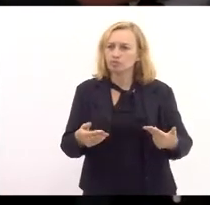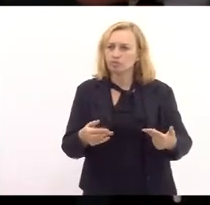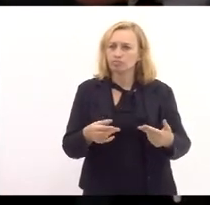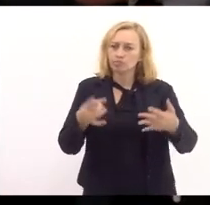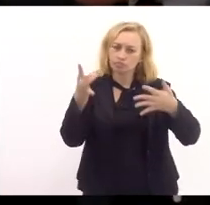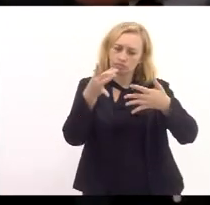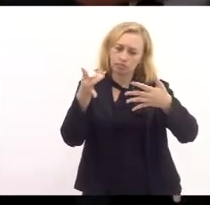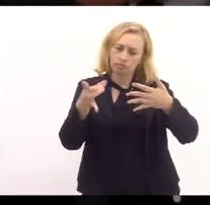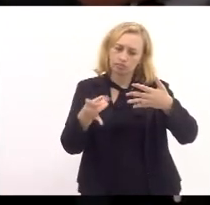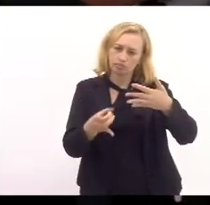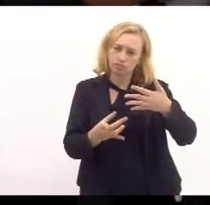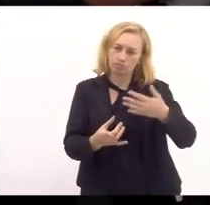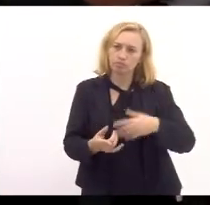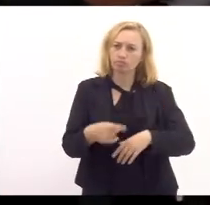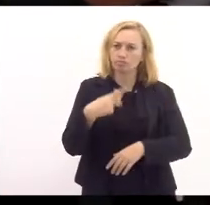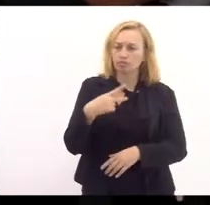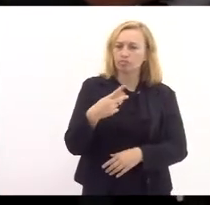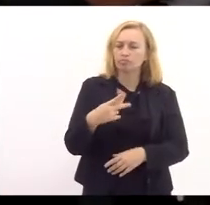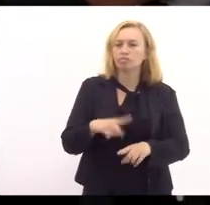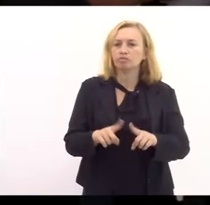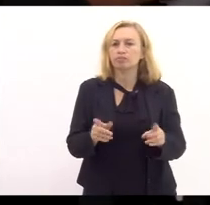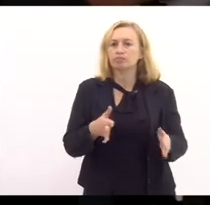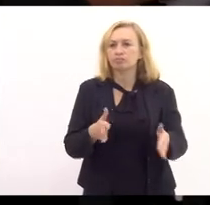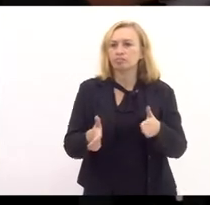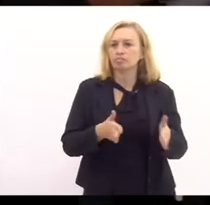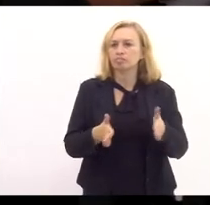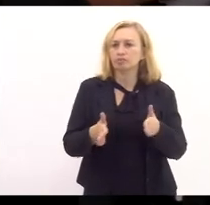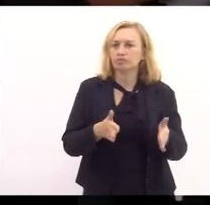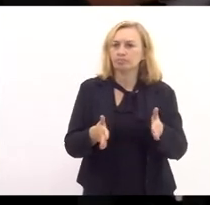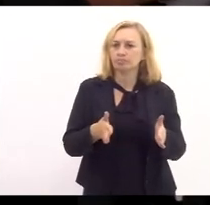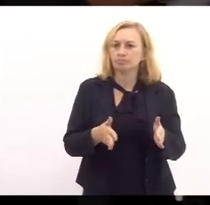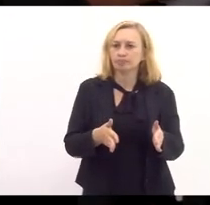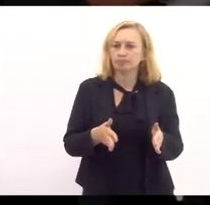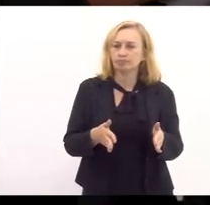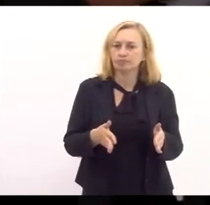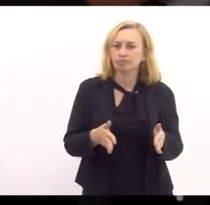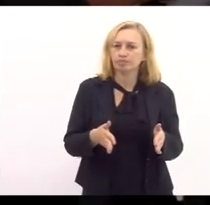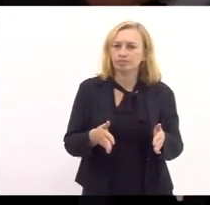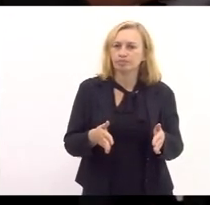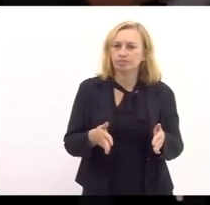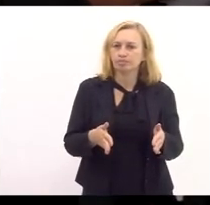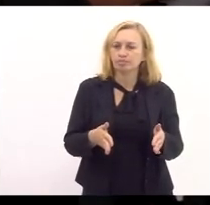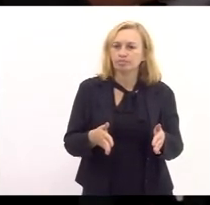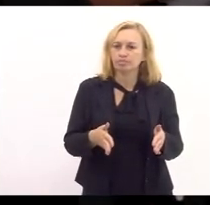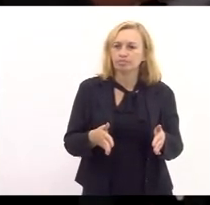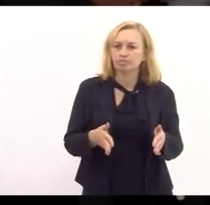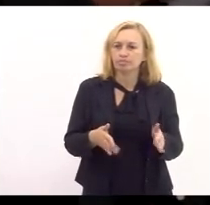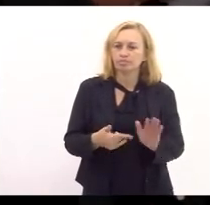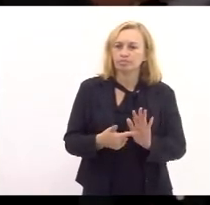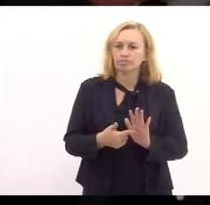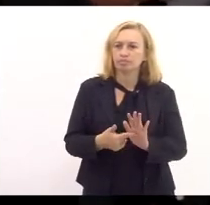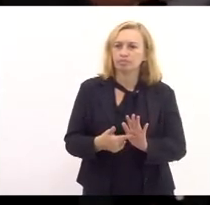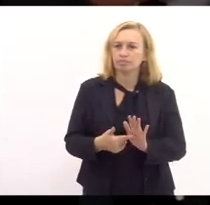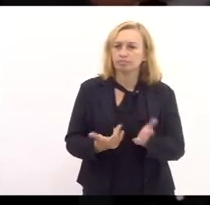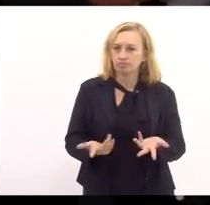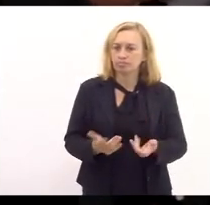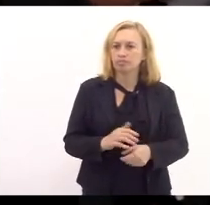estar alcançados, mas esse prazo tem sido assim, enfrentado para